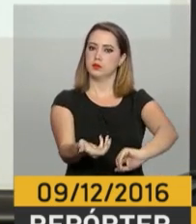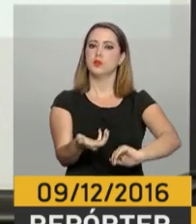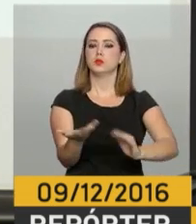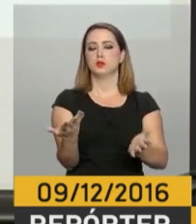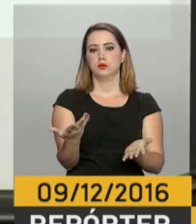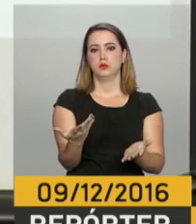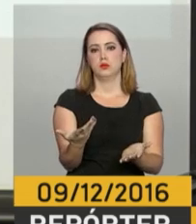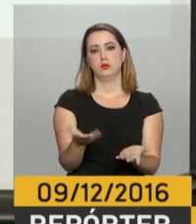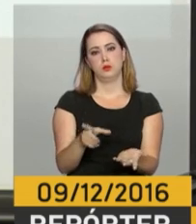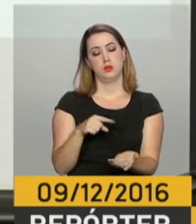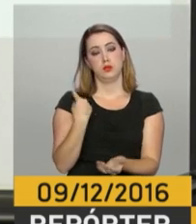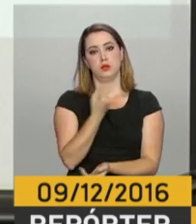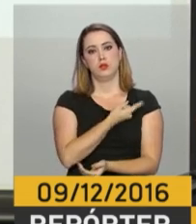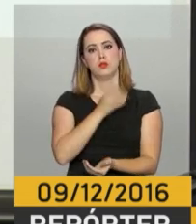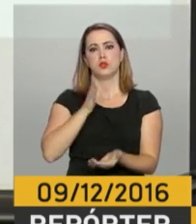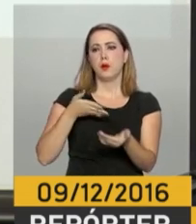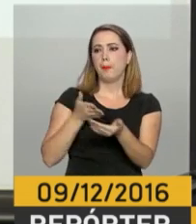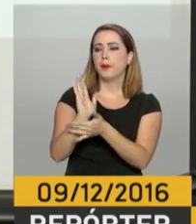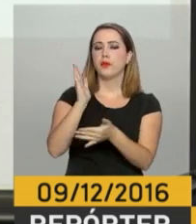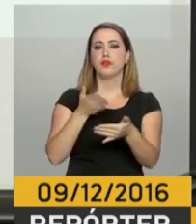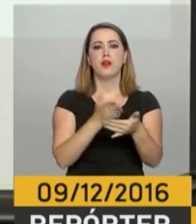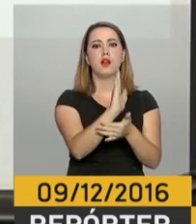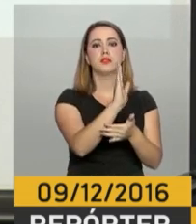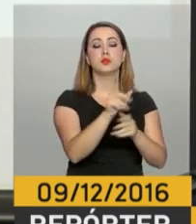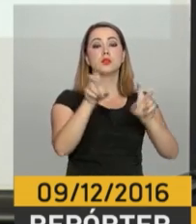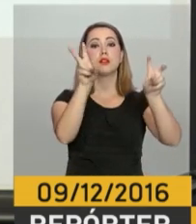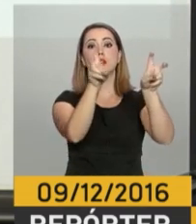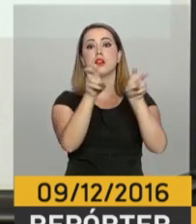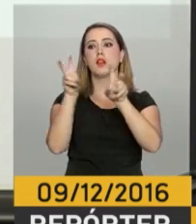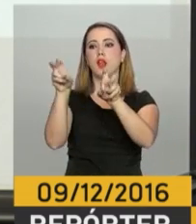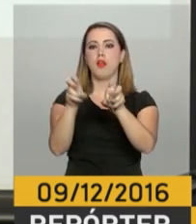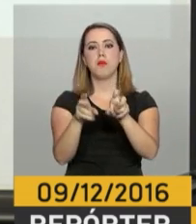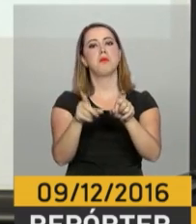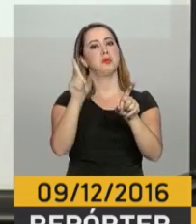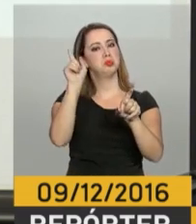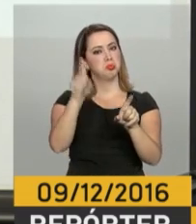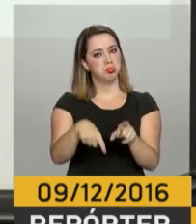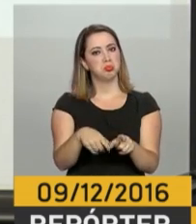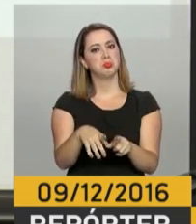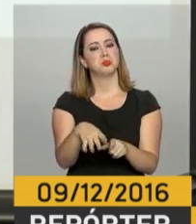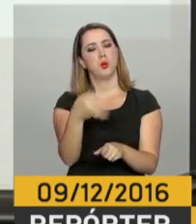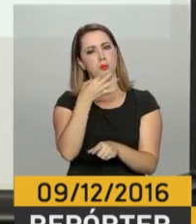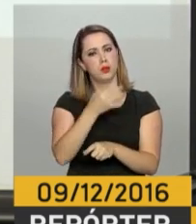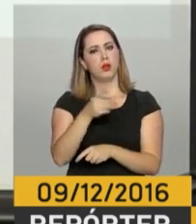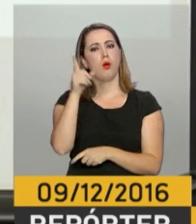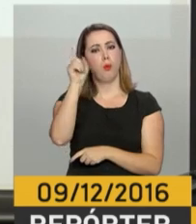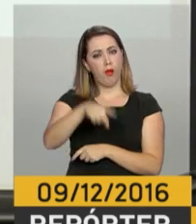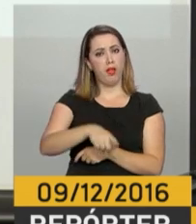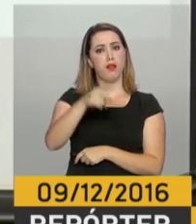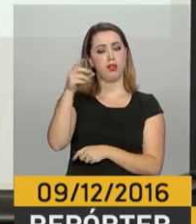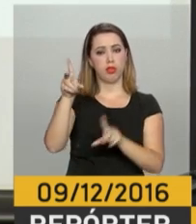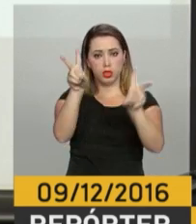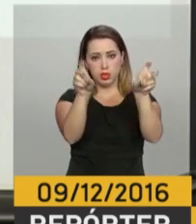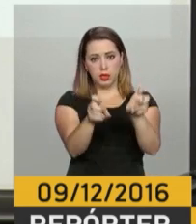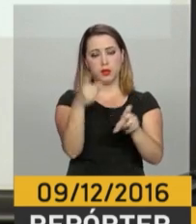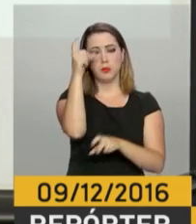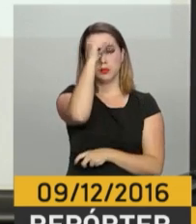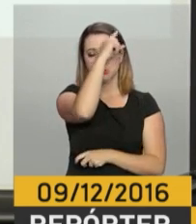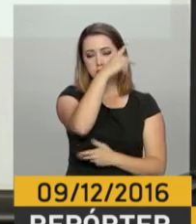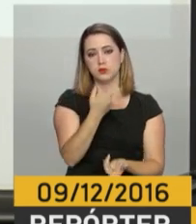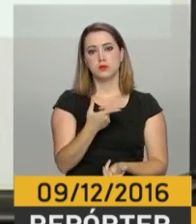temos aprovado matérias, convenhamos, difíceis, com uma larga